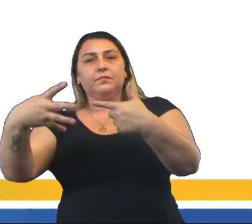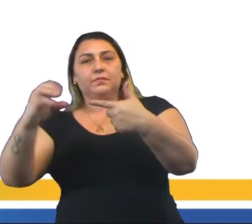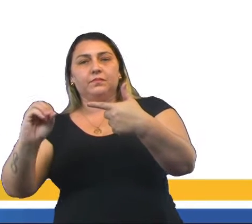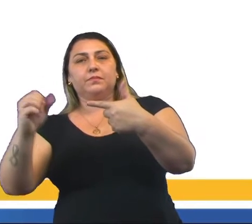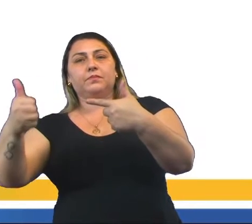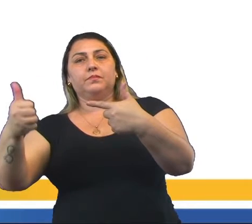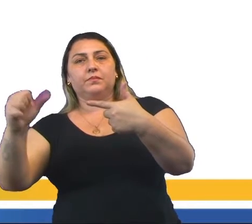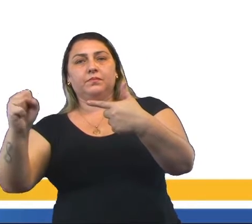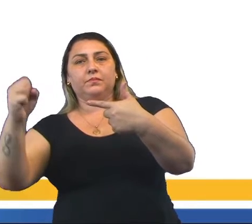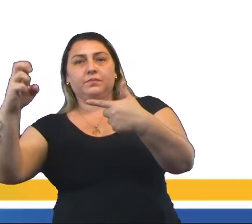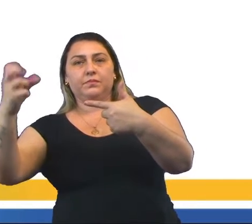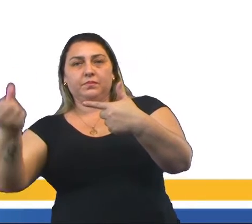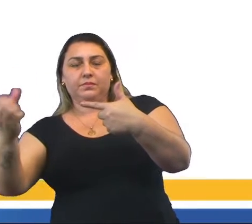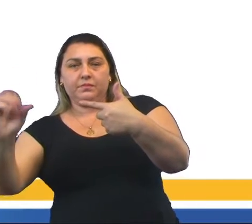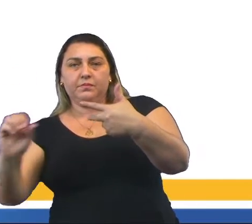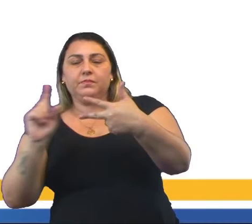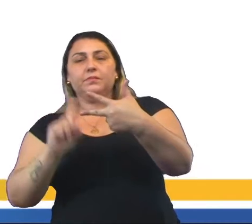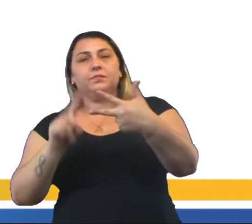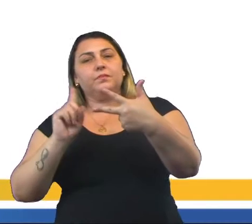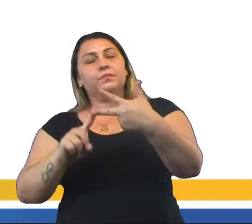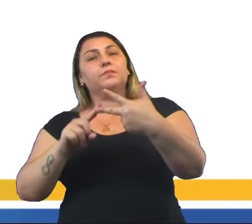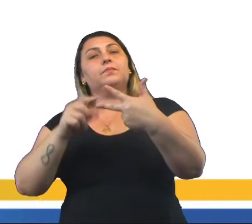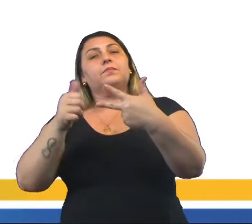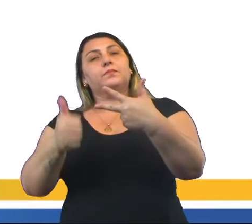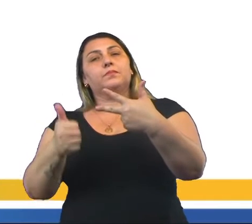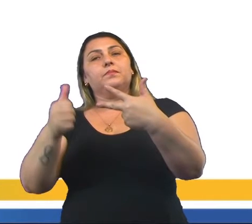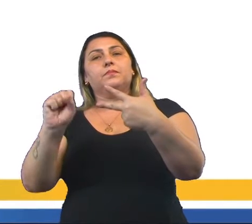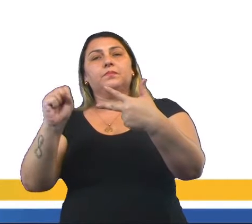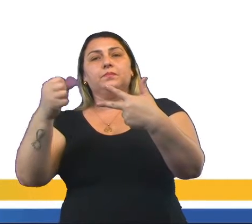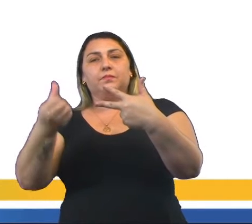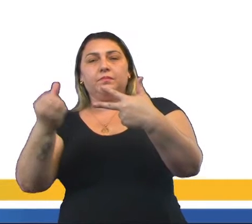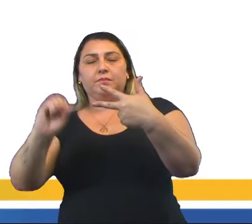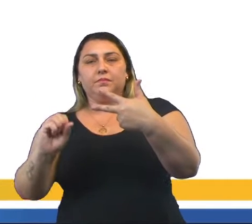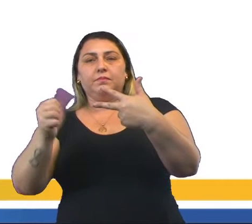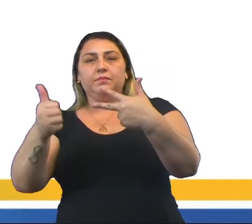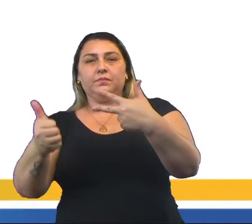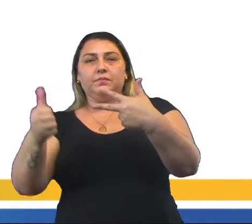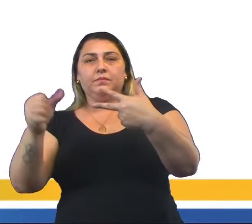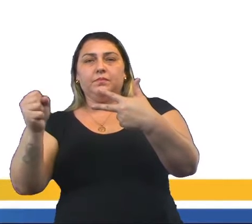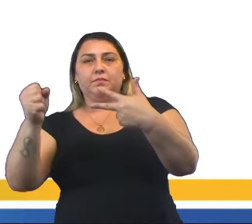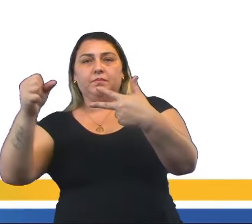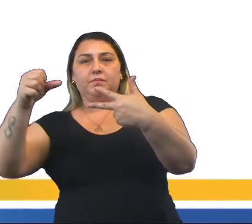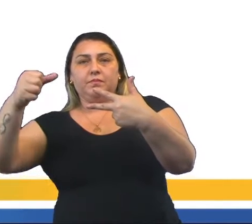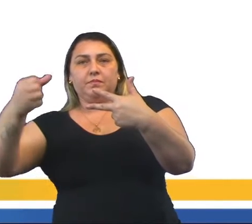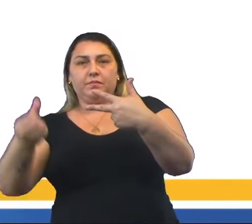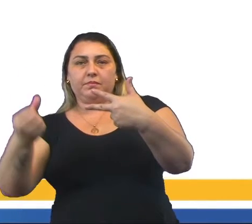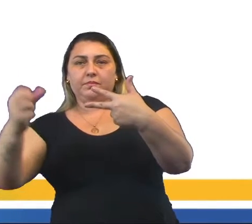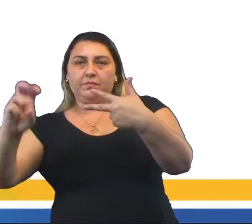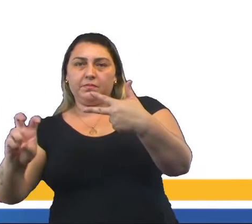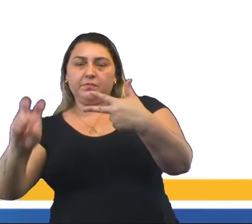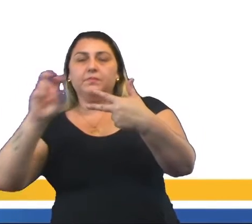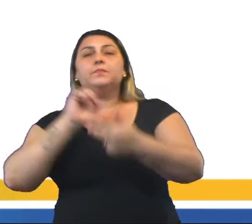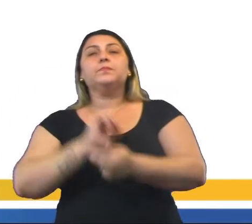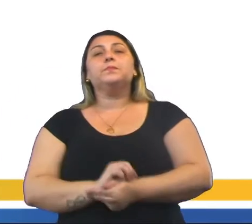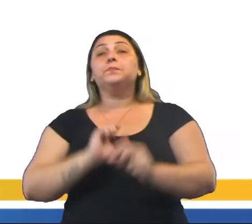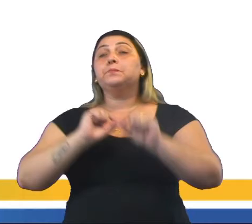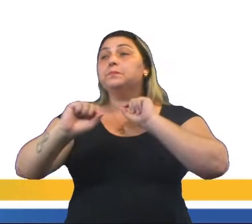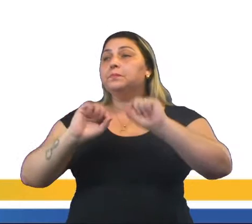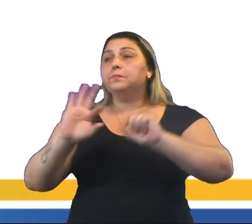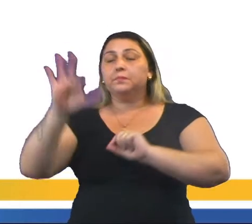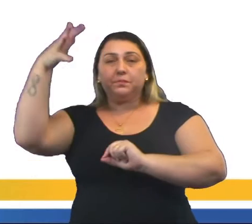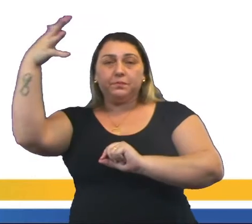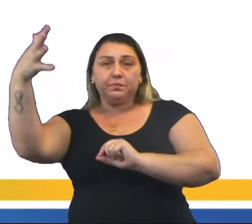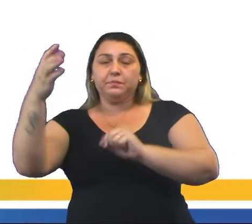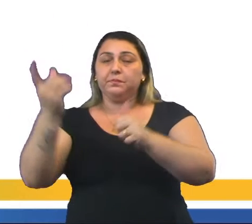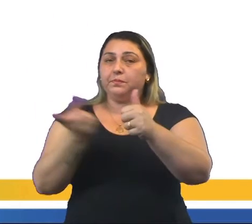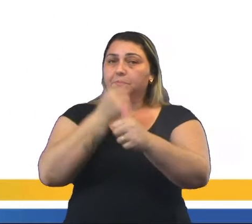a 1860 e a terceira de 1860 a 1865. O que acontece nessa